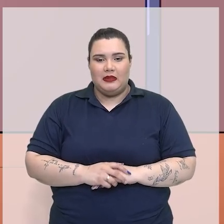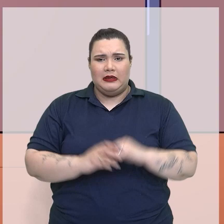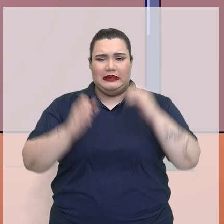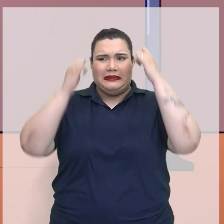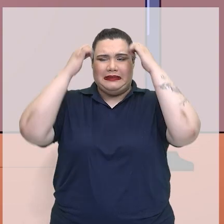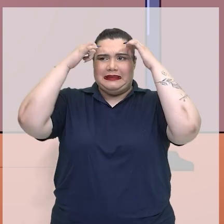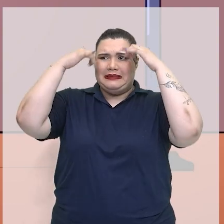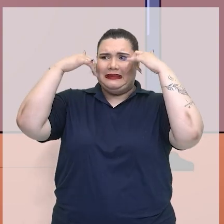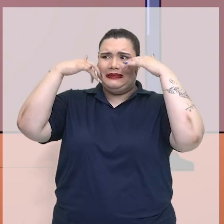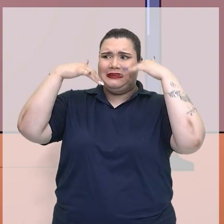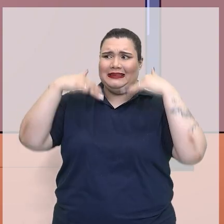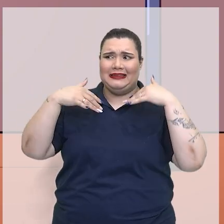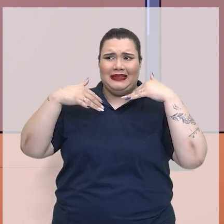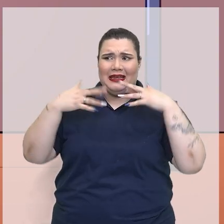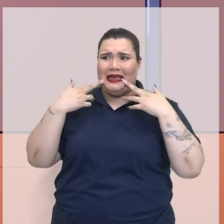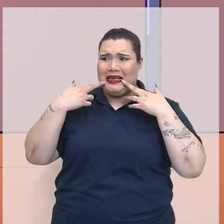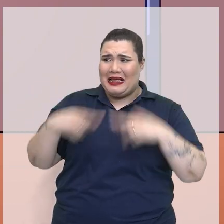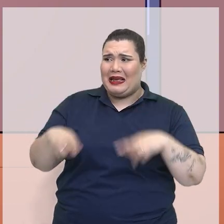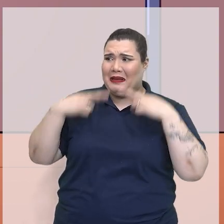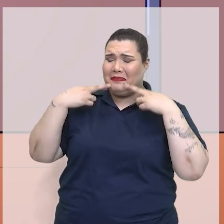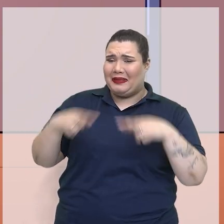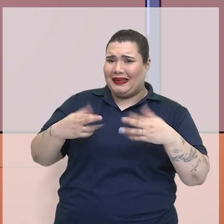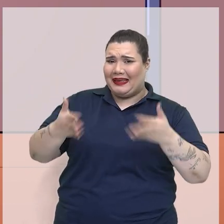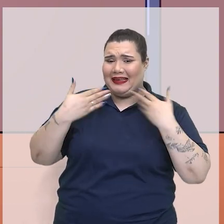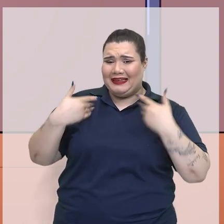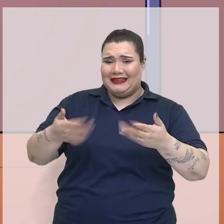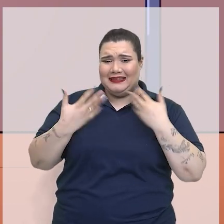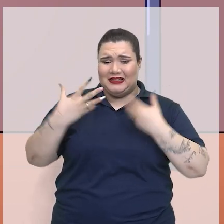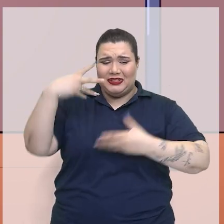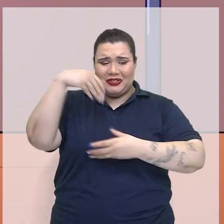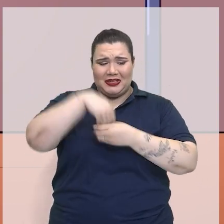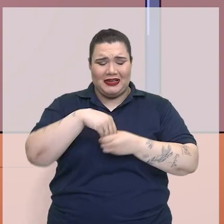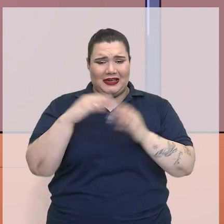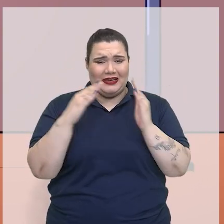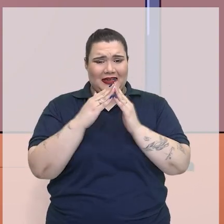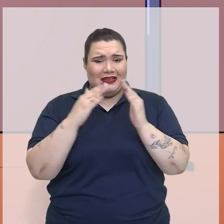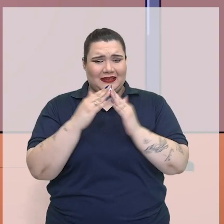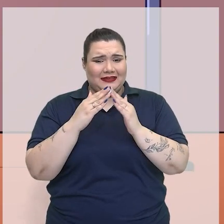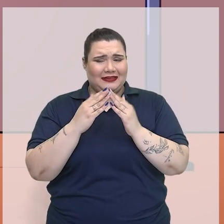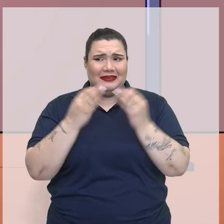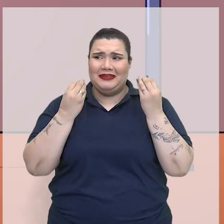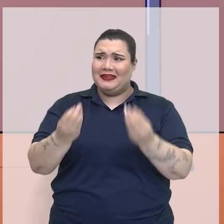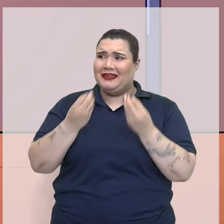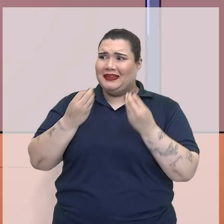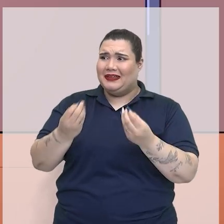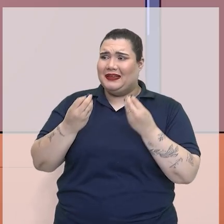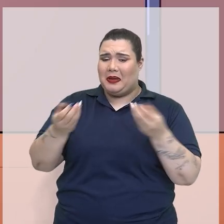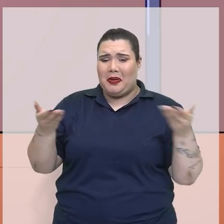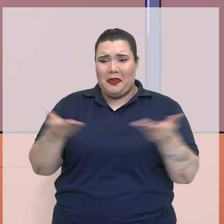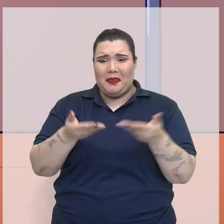Acho que reclamar do calor dentro de casa não faz o menor sentido agora, né?